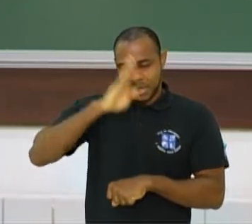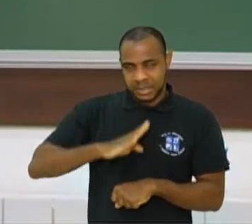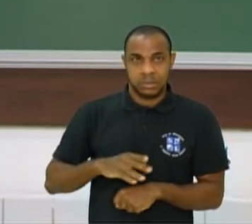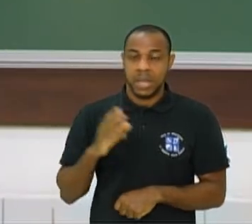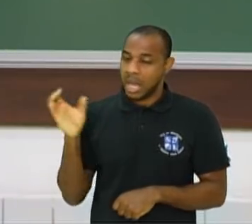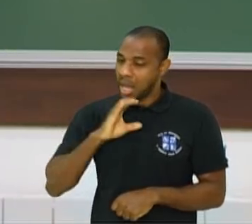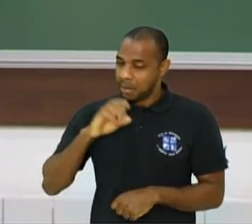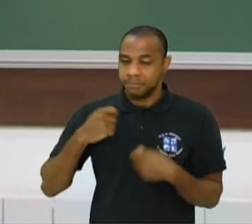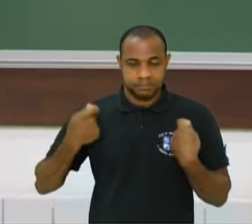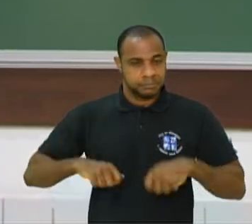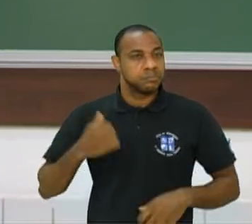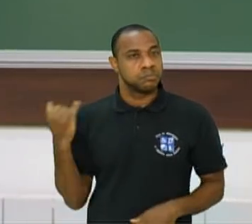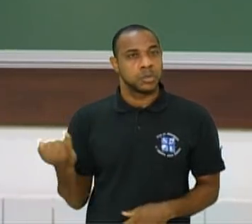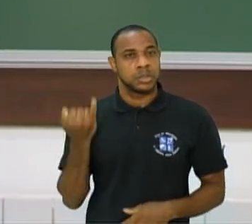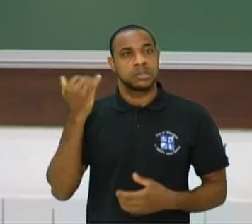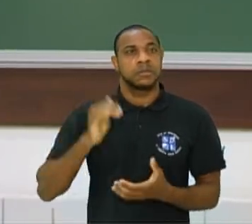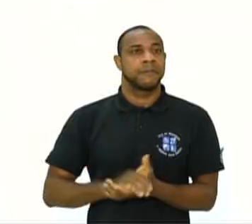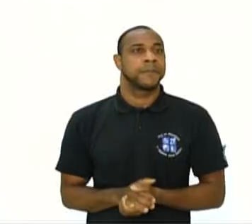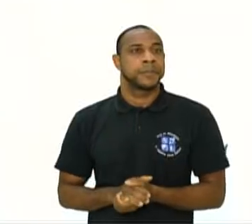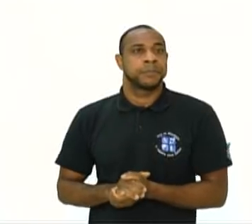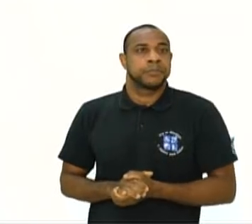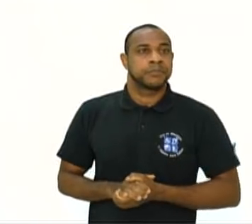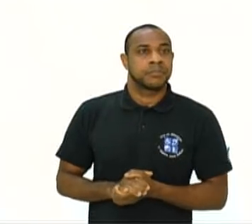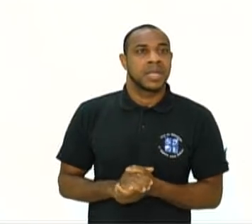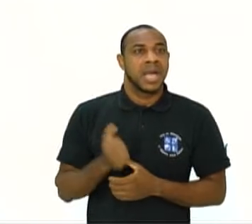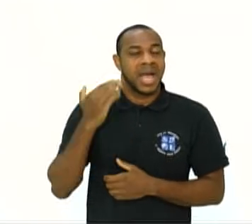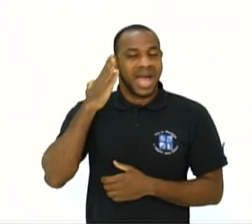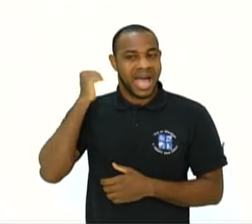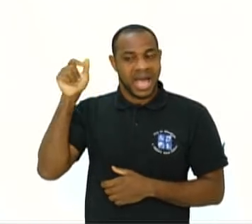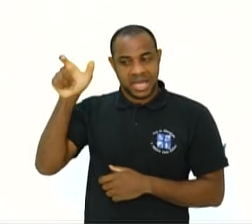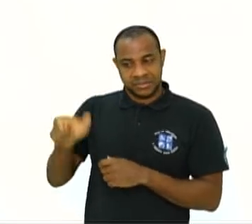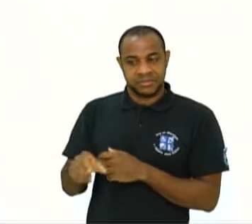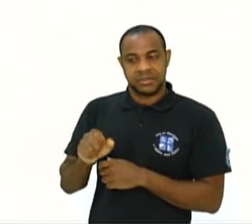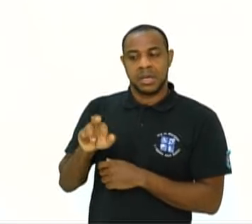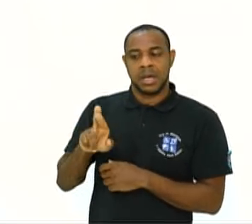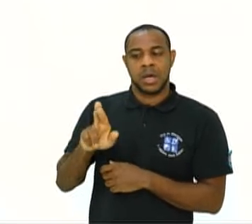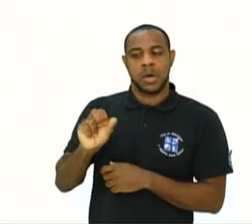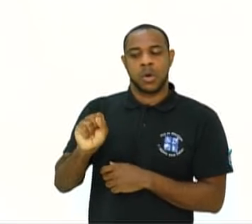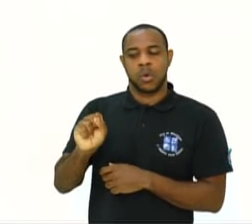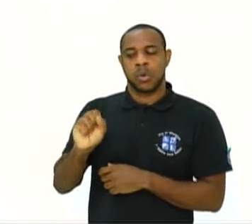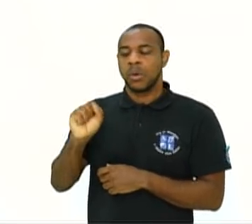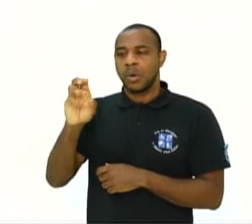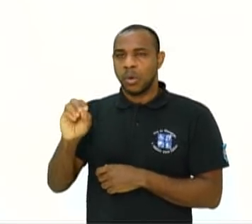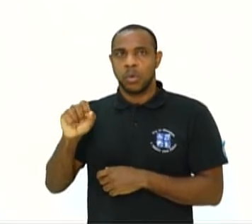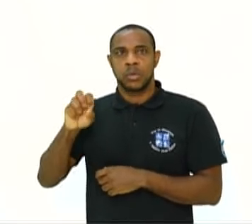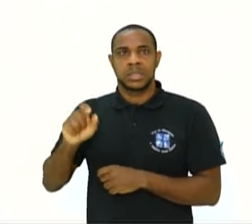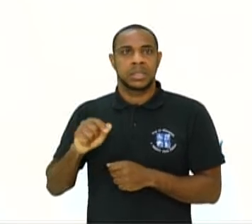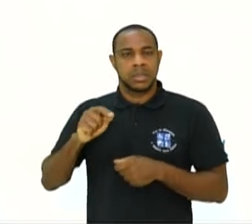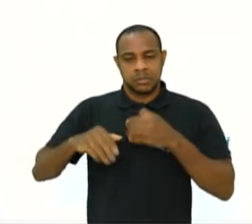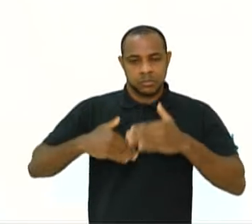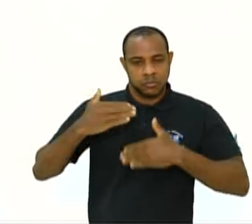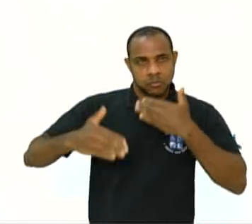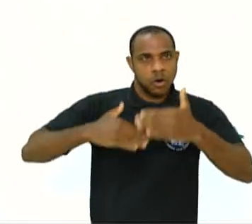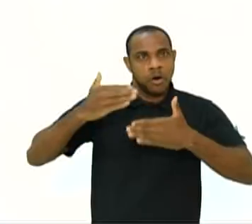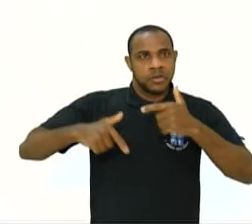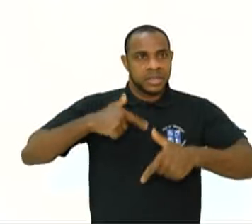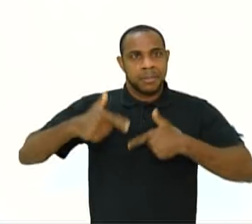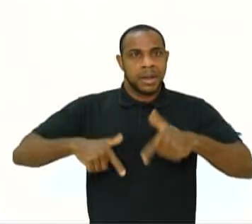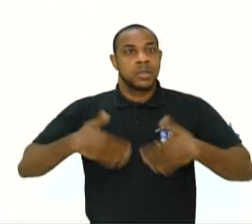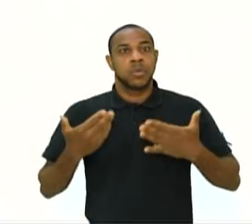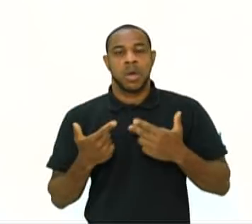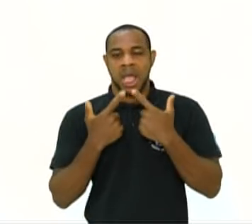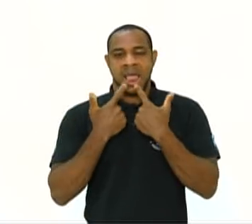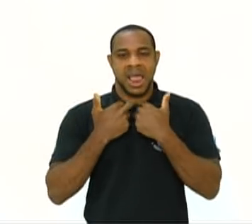isso. Então, a artista Rosana Paulino desenvolve seus trabalhos em quais linguagens artísticas? Letra